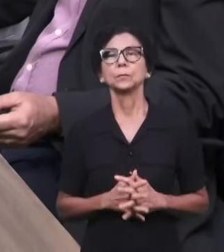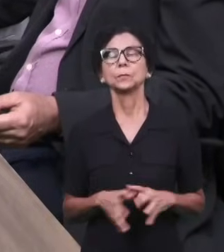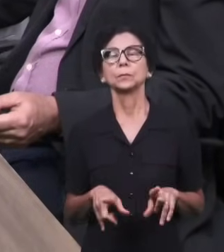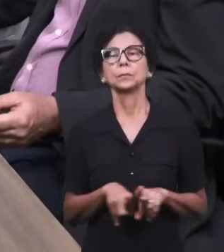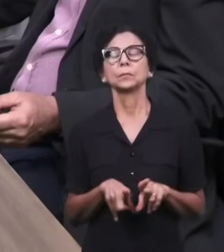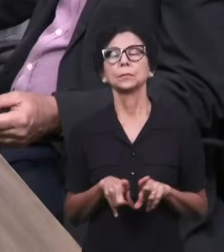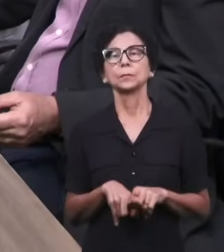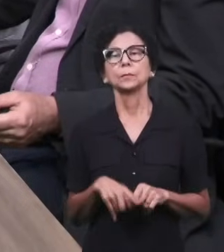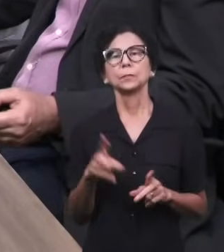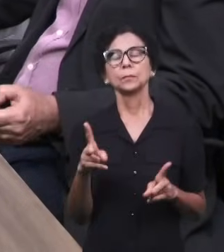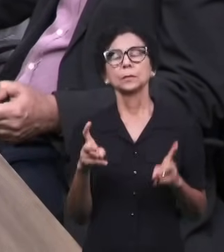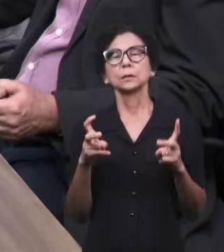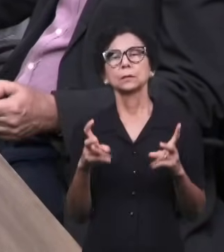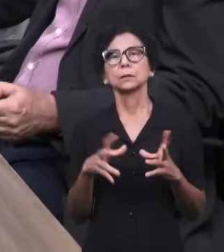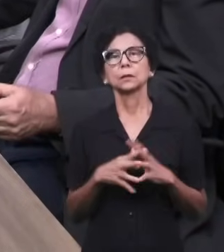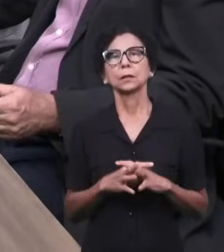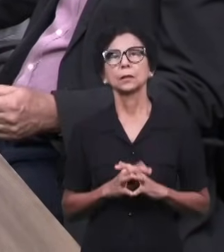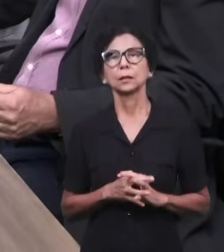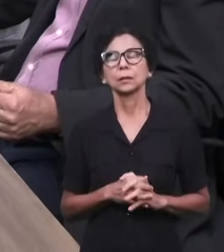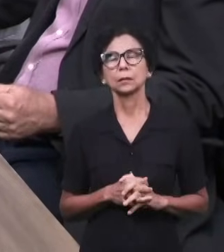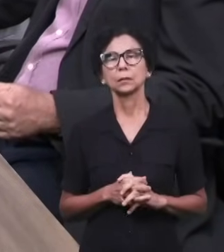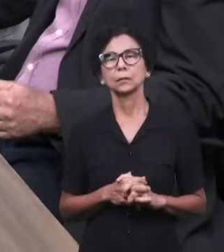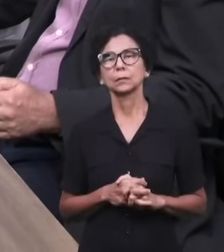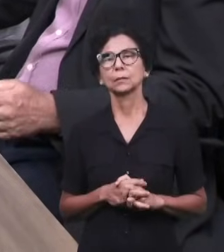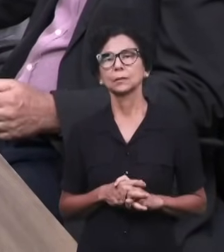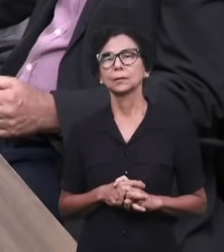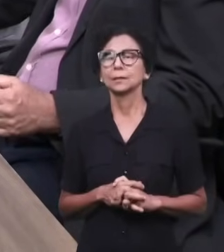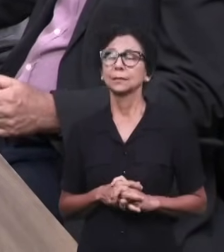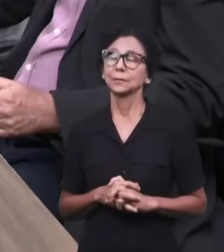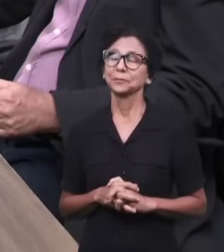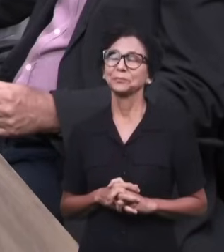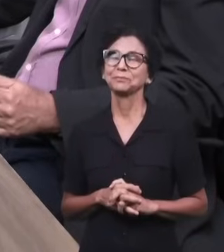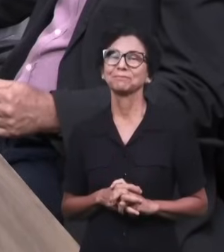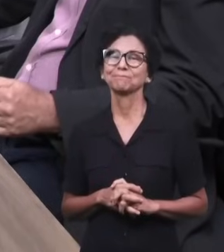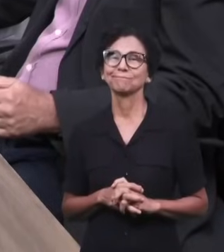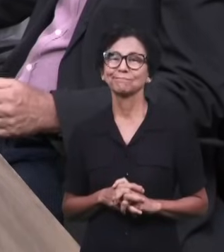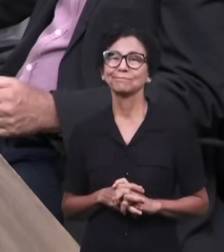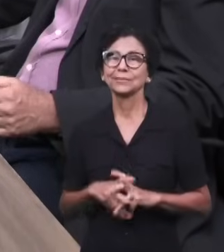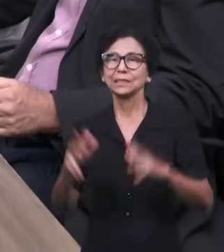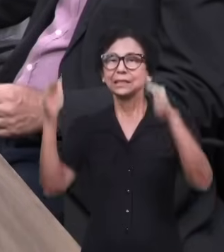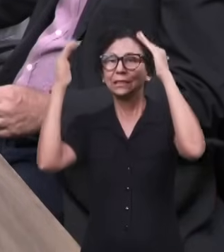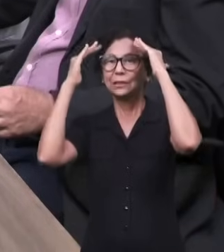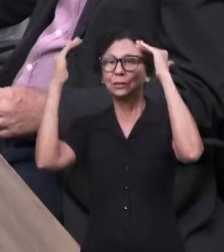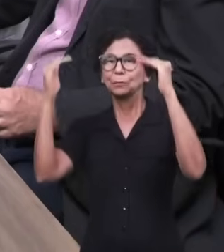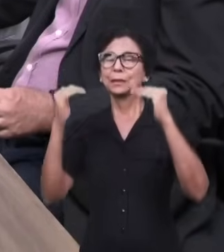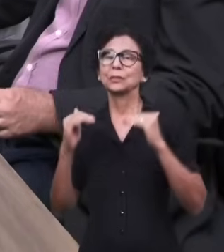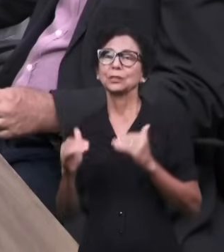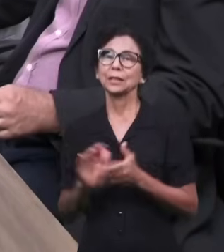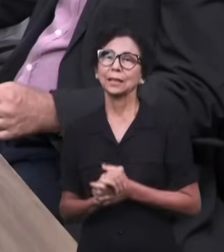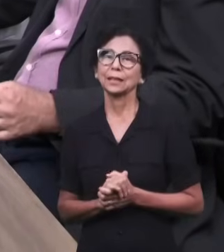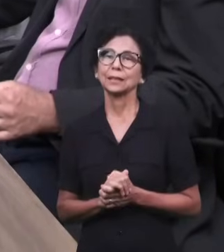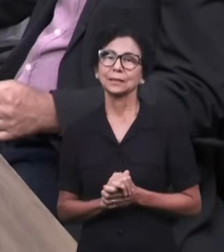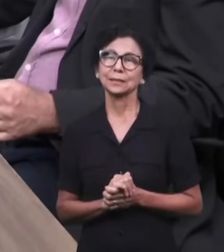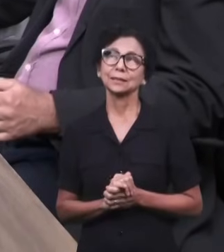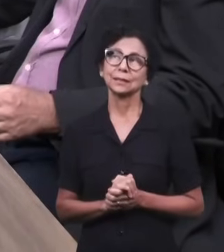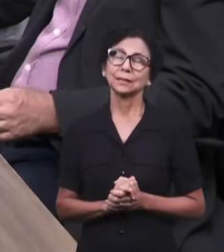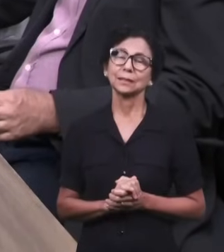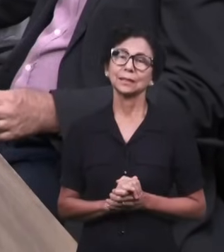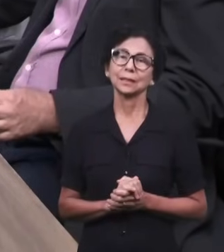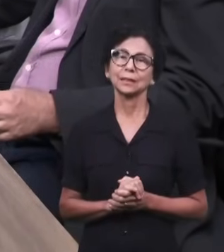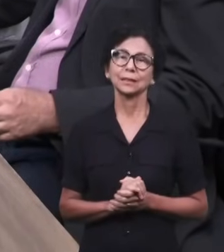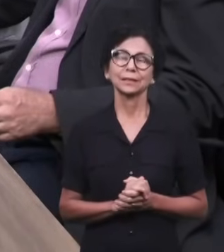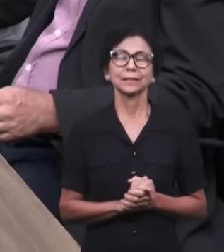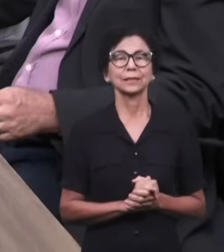Fernando comentou, começou lá na desobediência, né? E vem a sequência, né? Vem a desobediência, a escolha, quer dizer, decidiu pelo que ele